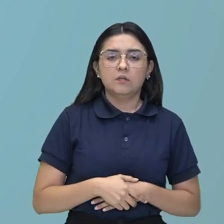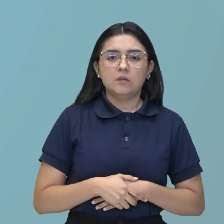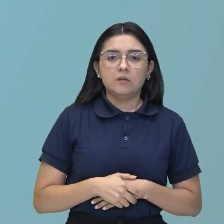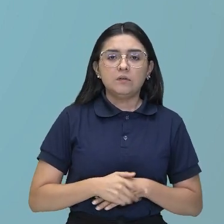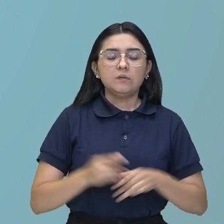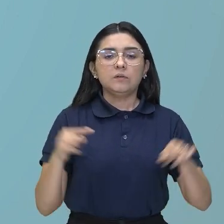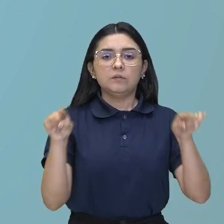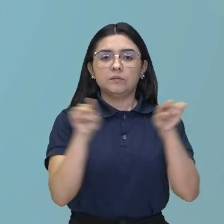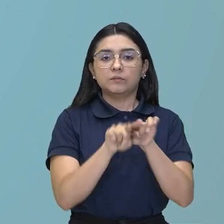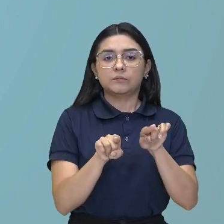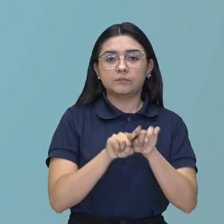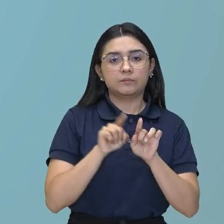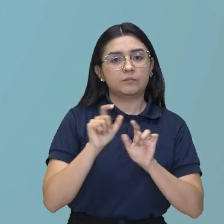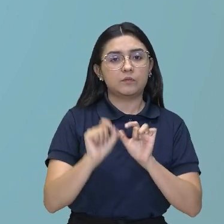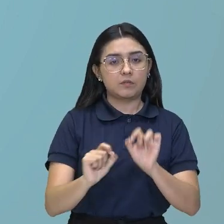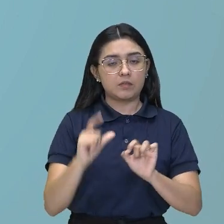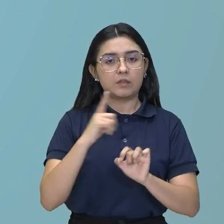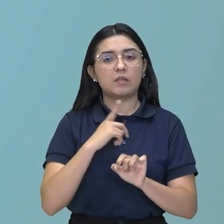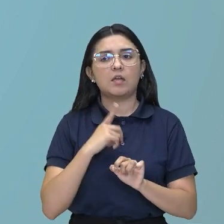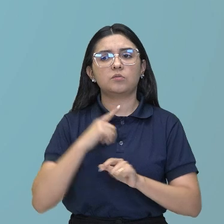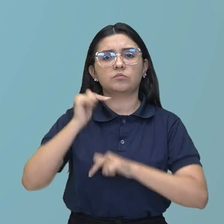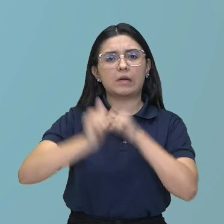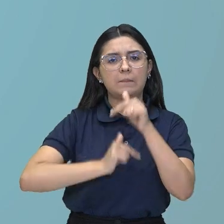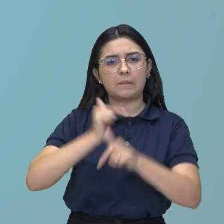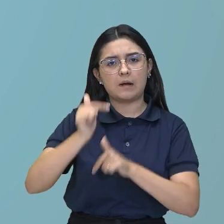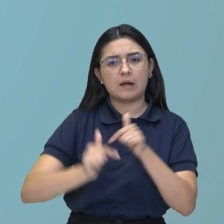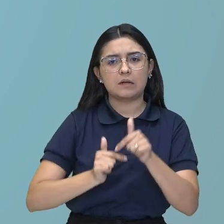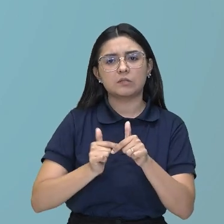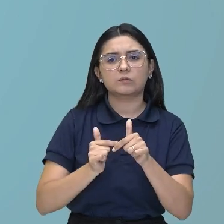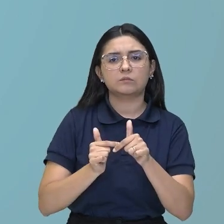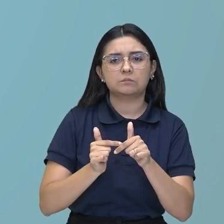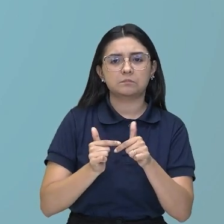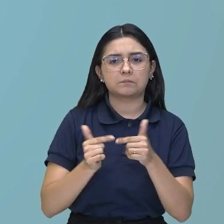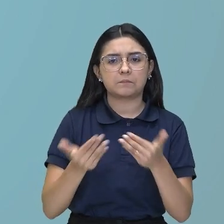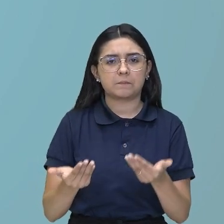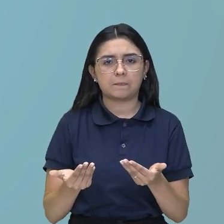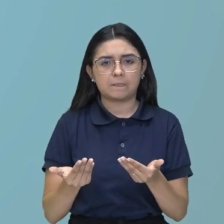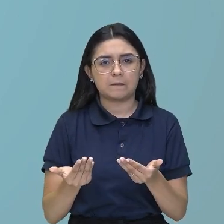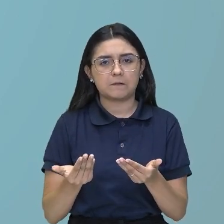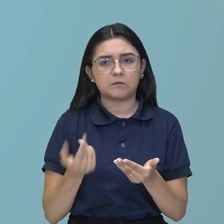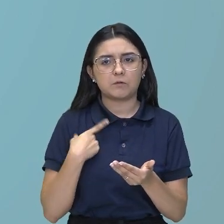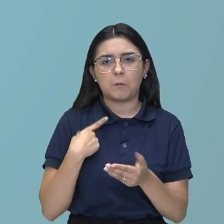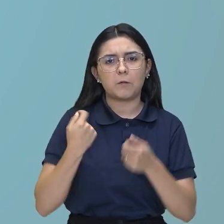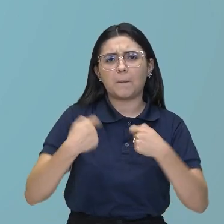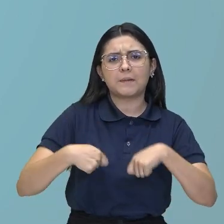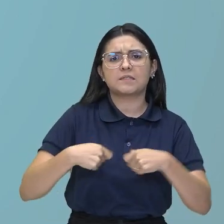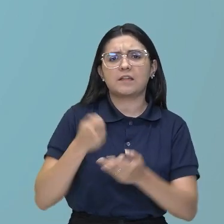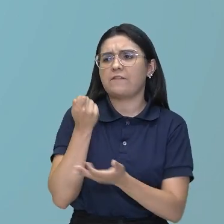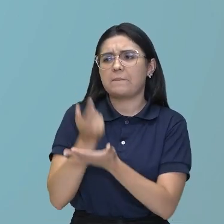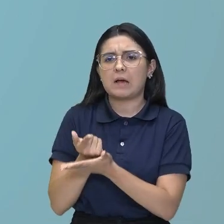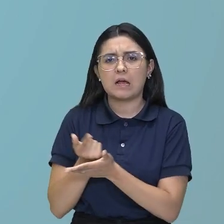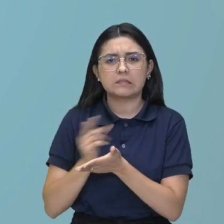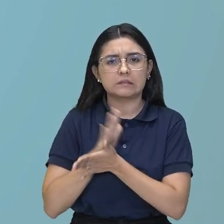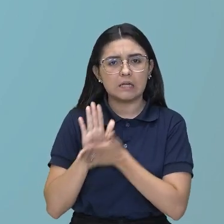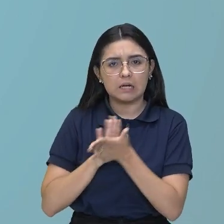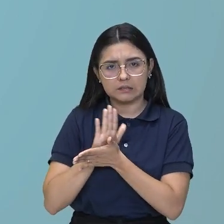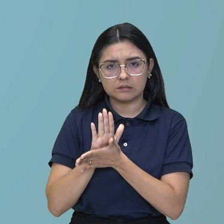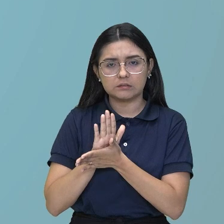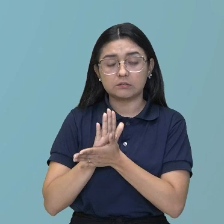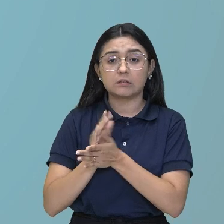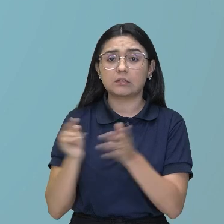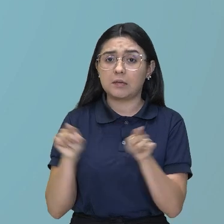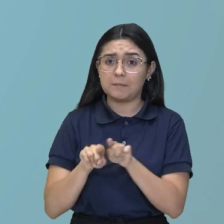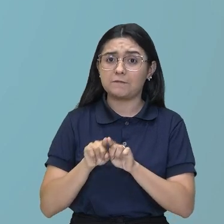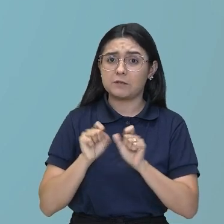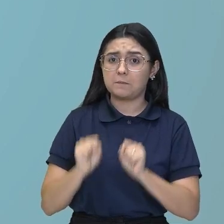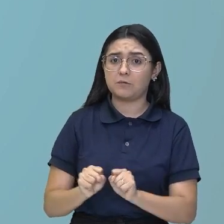você ter essa mão de obra sem custo, entre aspas, né, você vendia